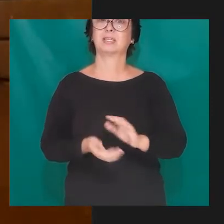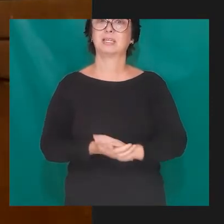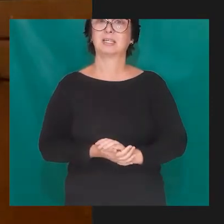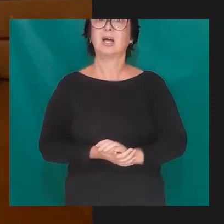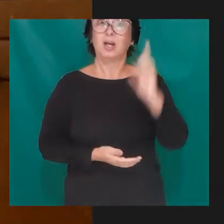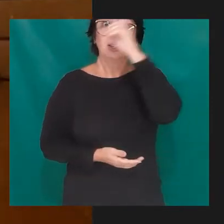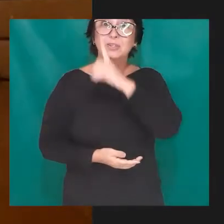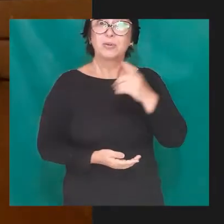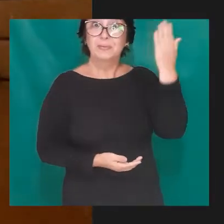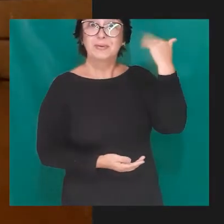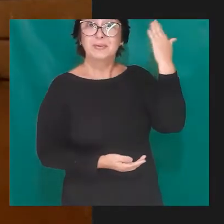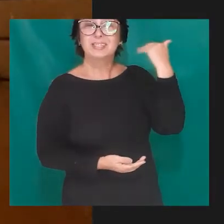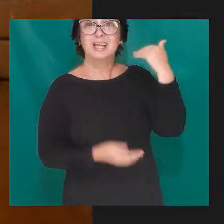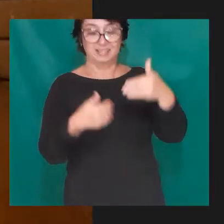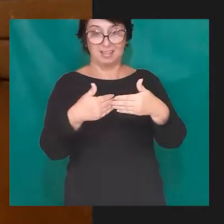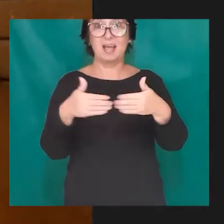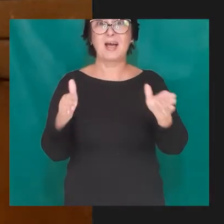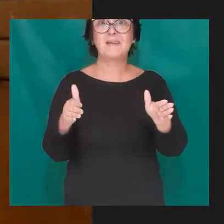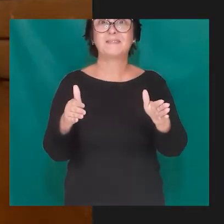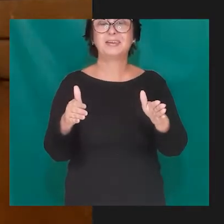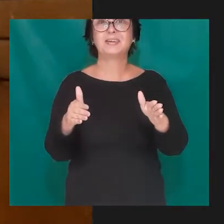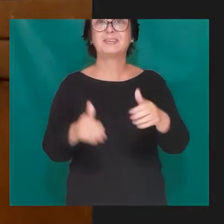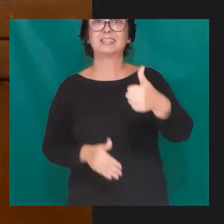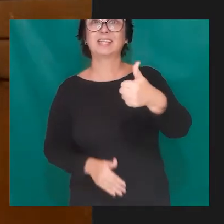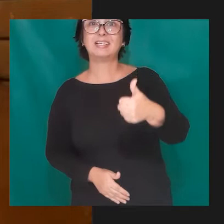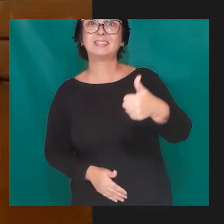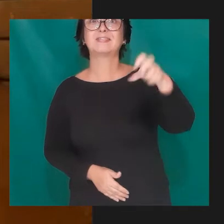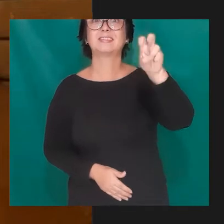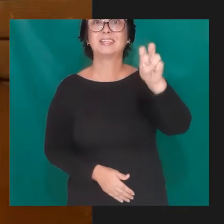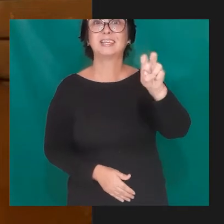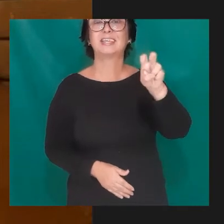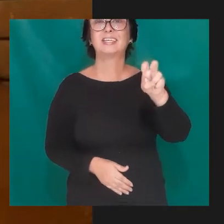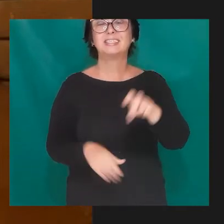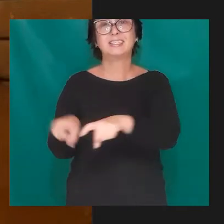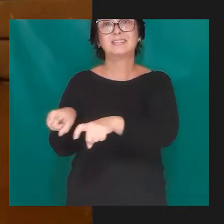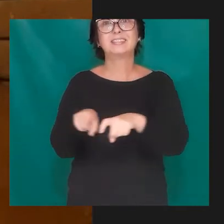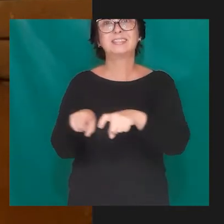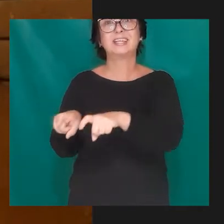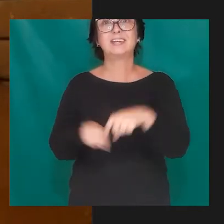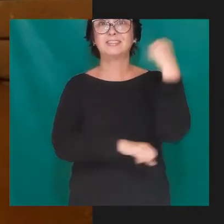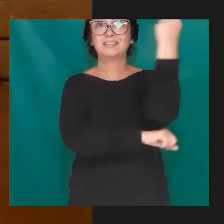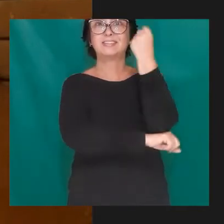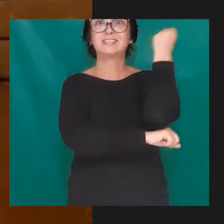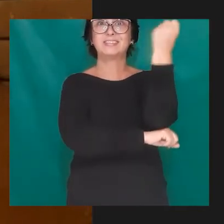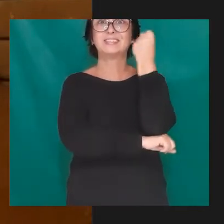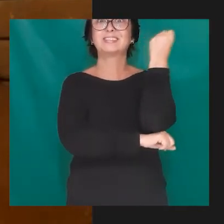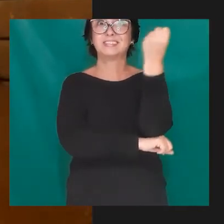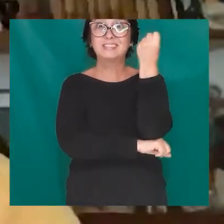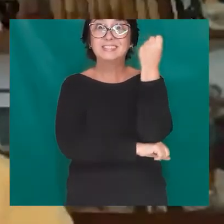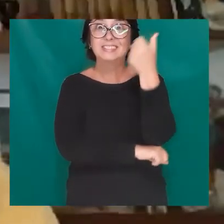domingo passado, inauguramos a 15ª unidade de escola numa cidade aqui do interior. Então, o que